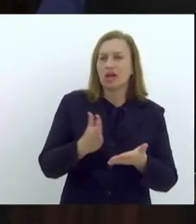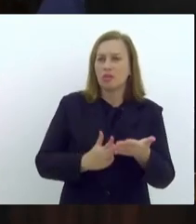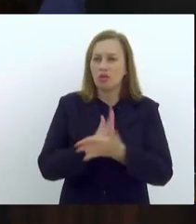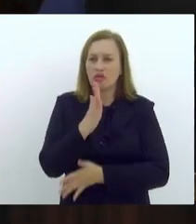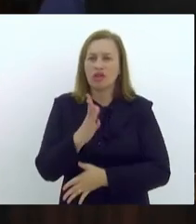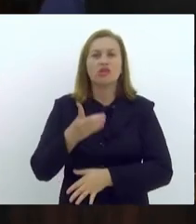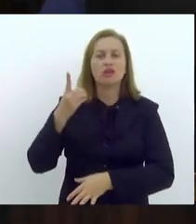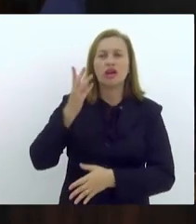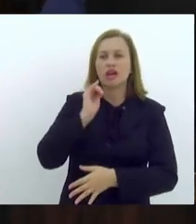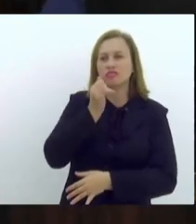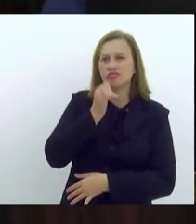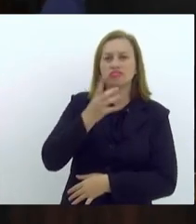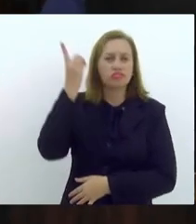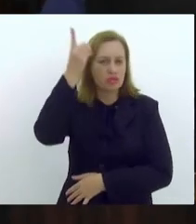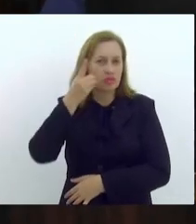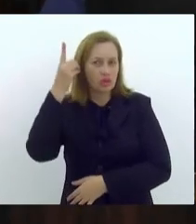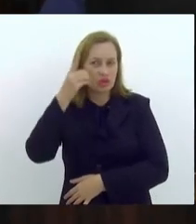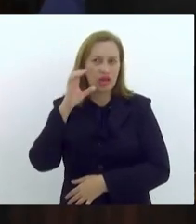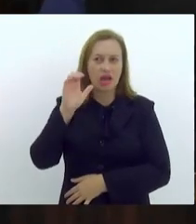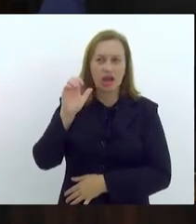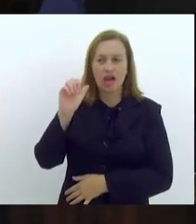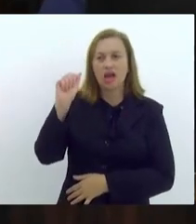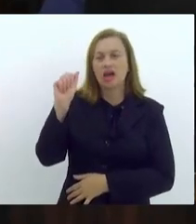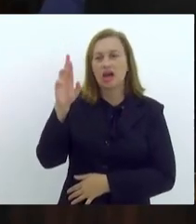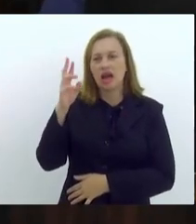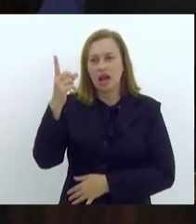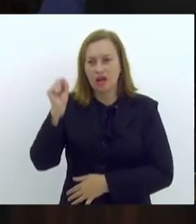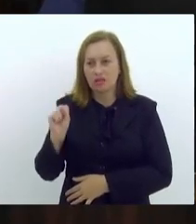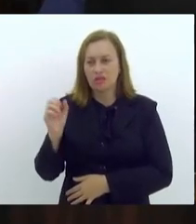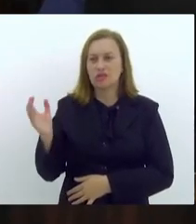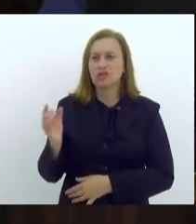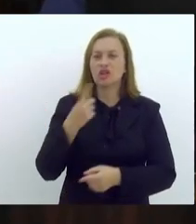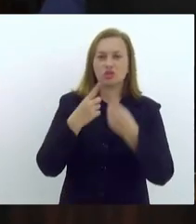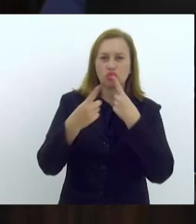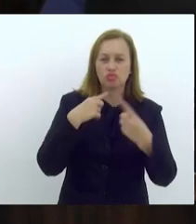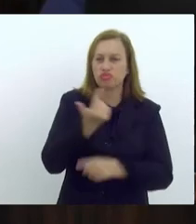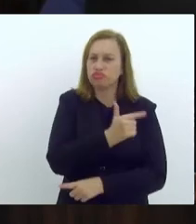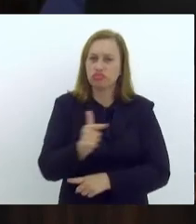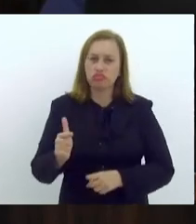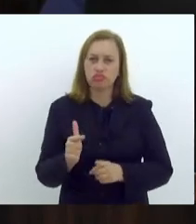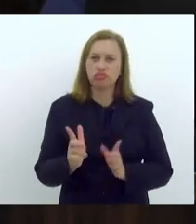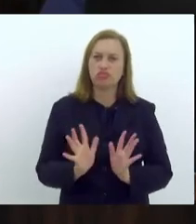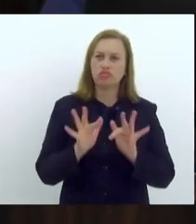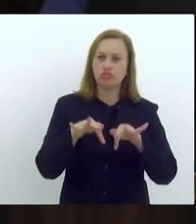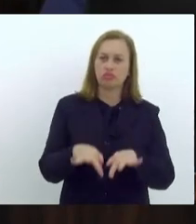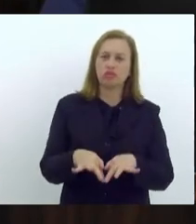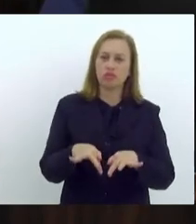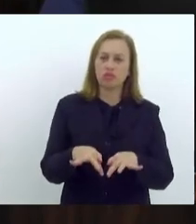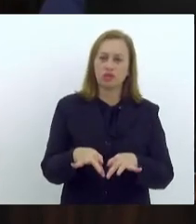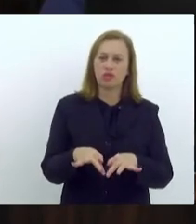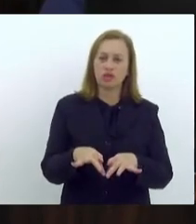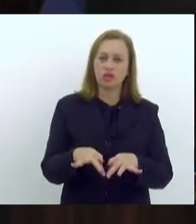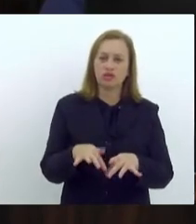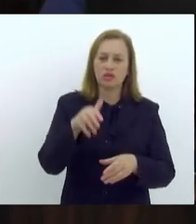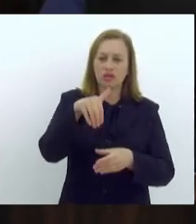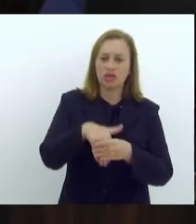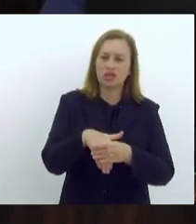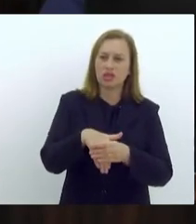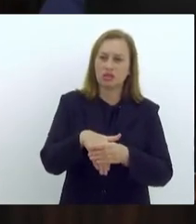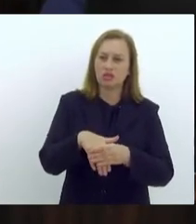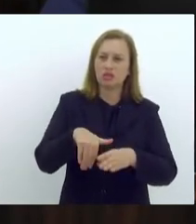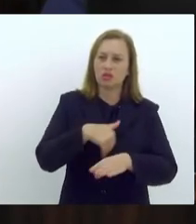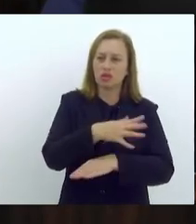relator deputado Carlos Augusto. Em discussão, não havendo quem queira discutir, encerrada a discussão, em